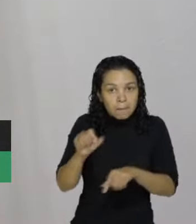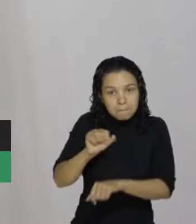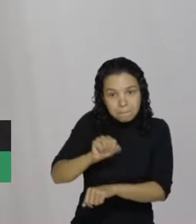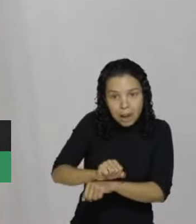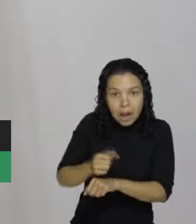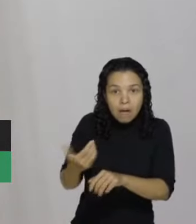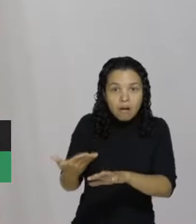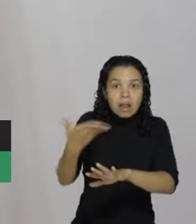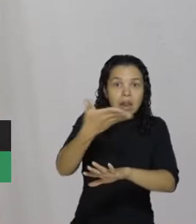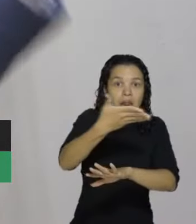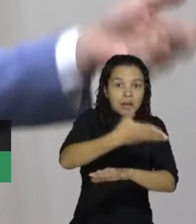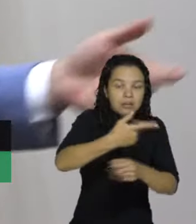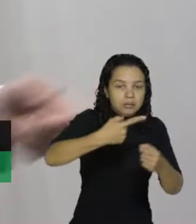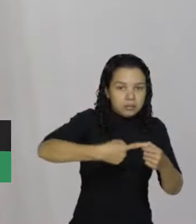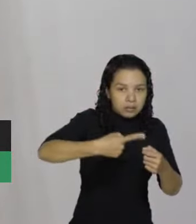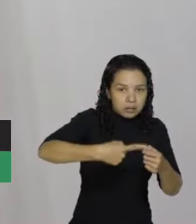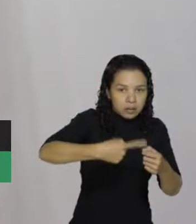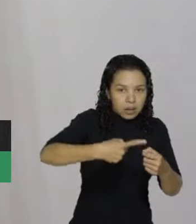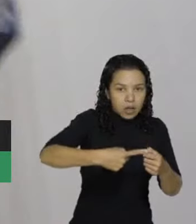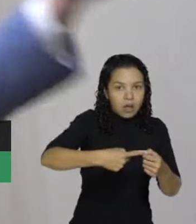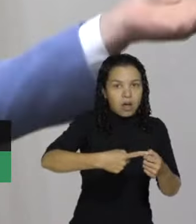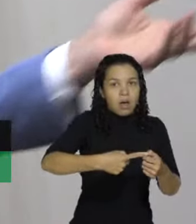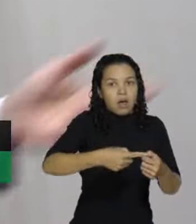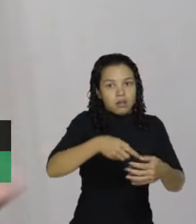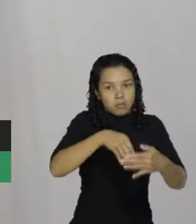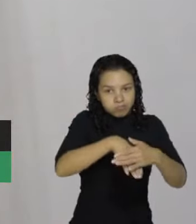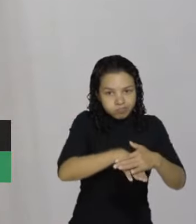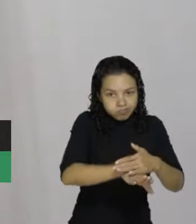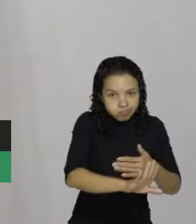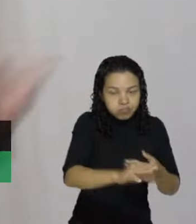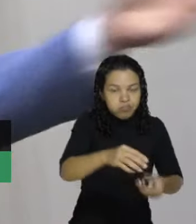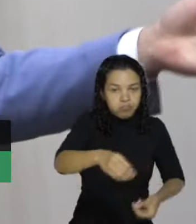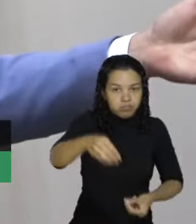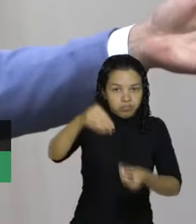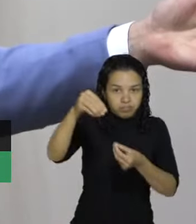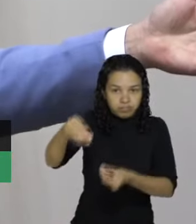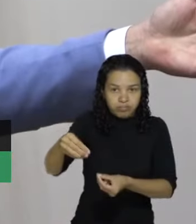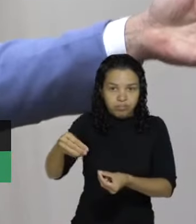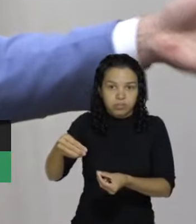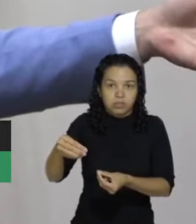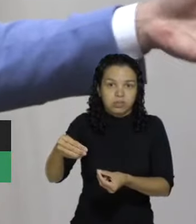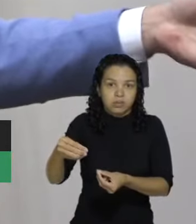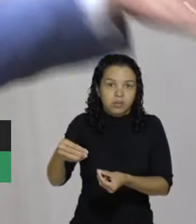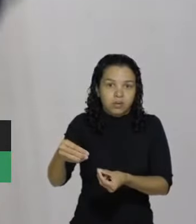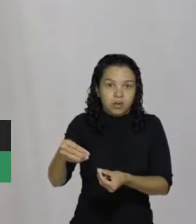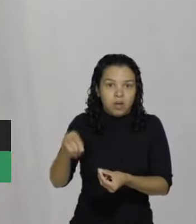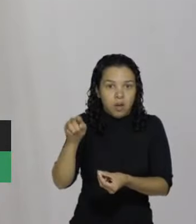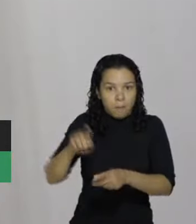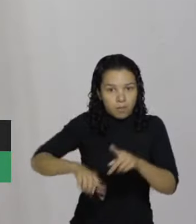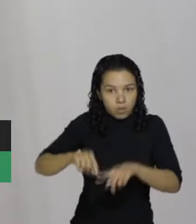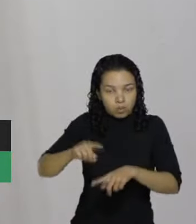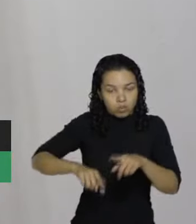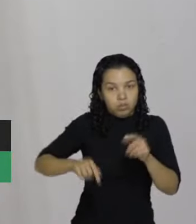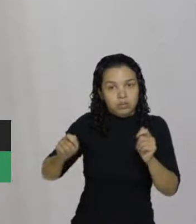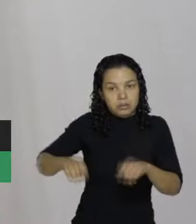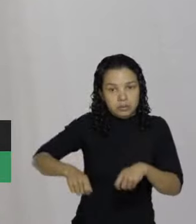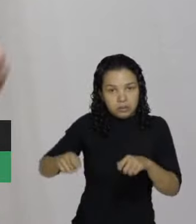cidade, fazer a impressão da nota eletrônica ou emitir a nota eletrônica, para que o seu produto possa